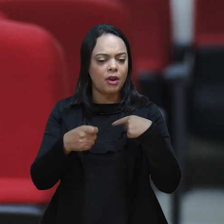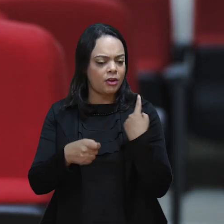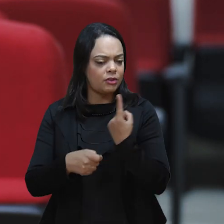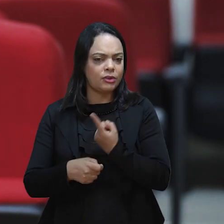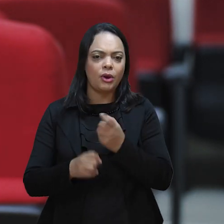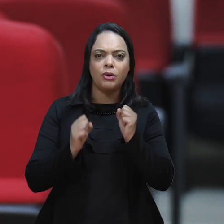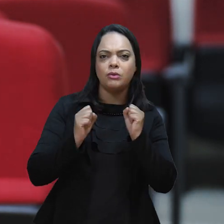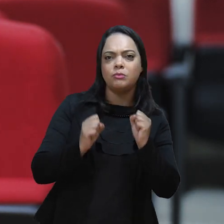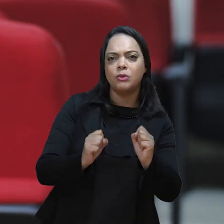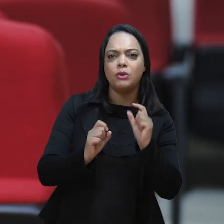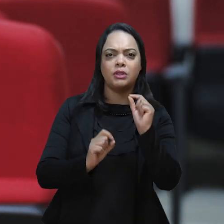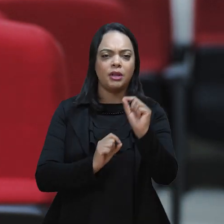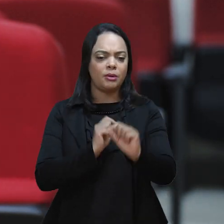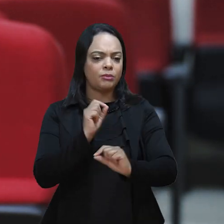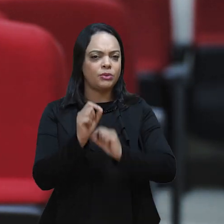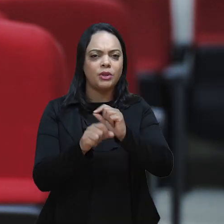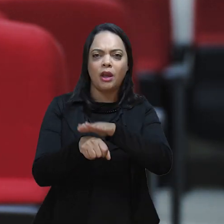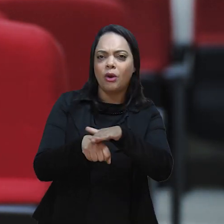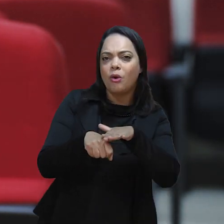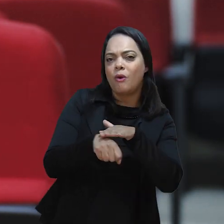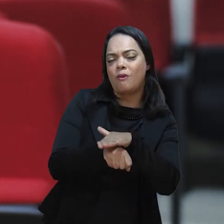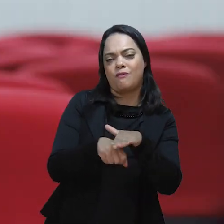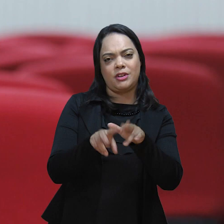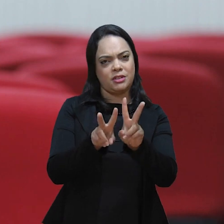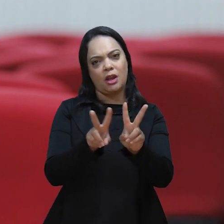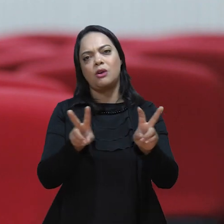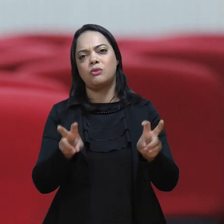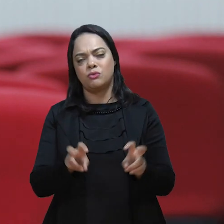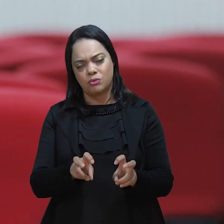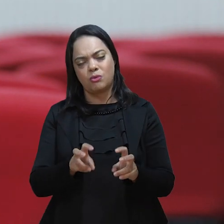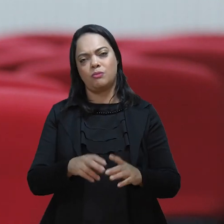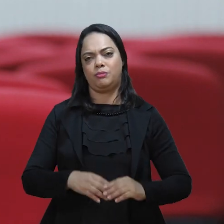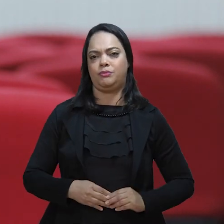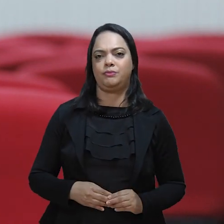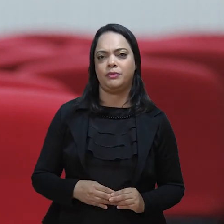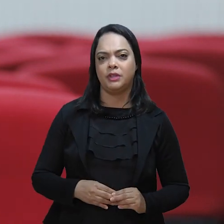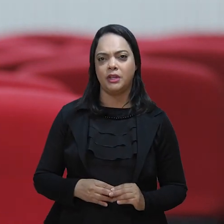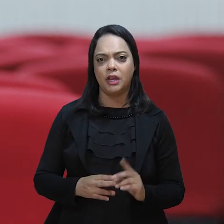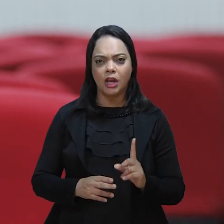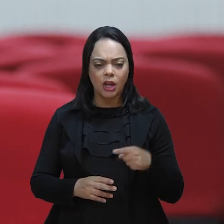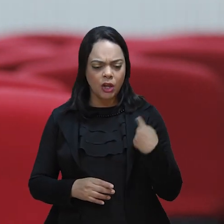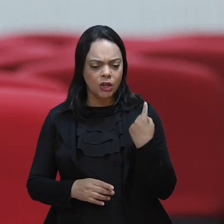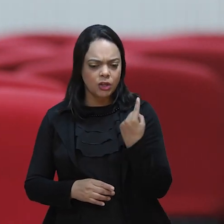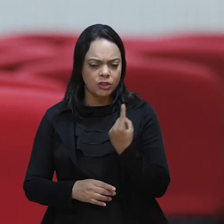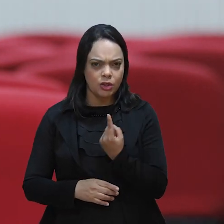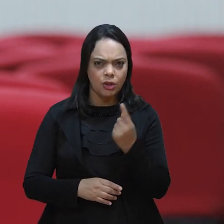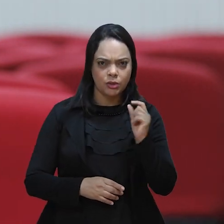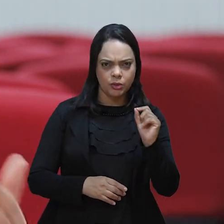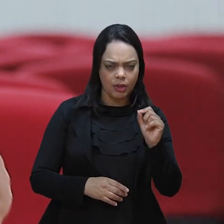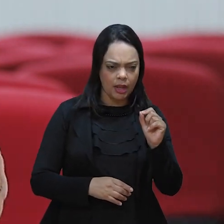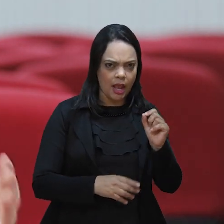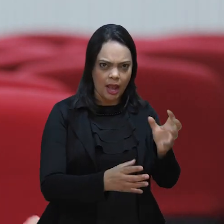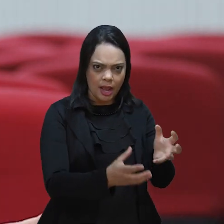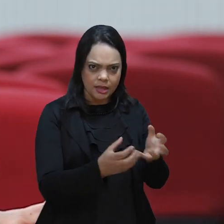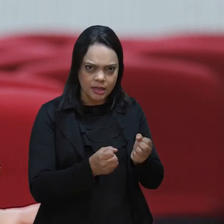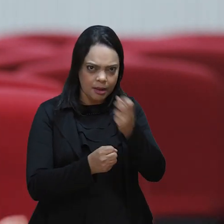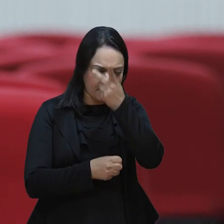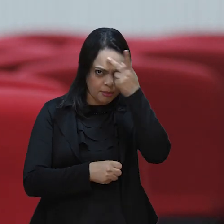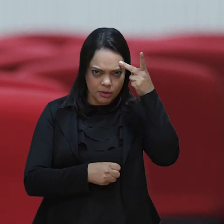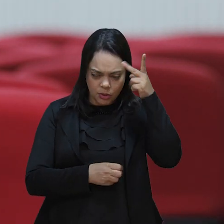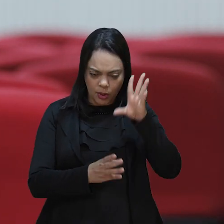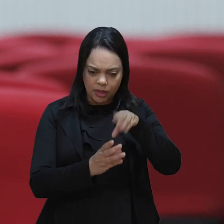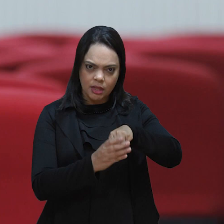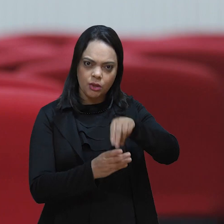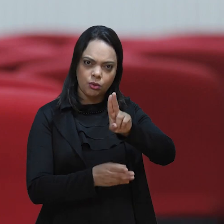de ser um lugar onde a gente possa conversar sobre isso. Depois que entrou no Nua Vidas, a gente tem um protocolo de atendimento, que